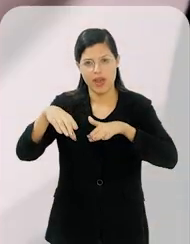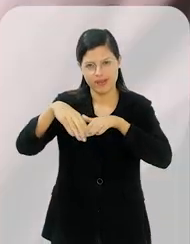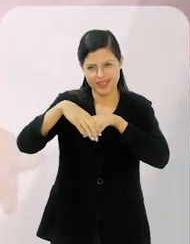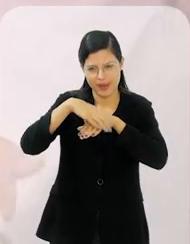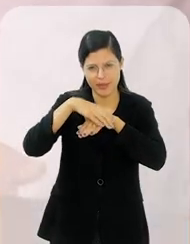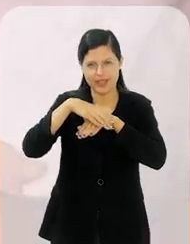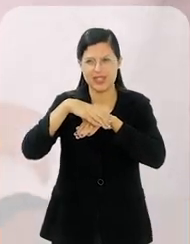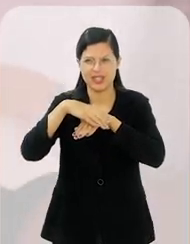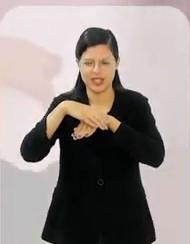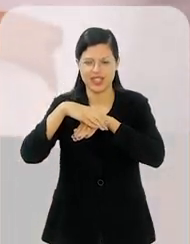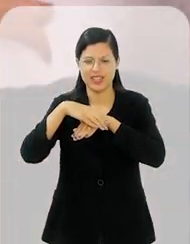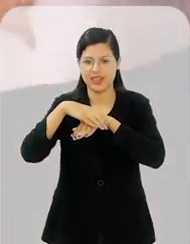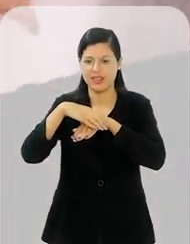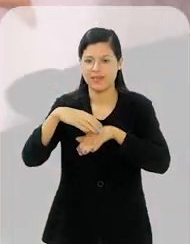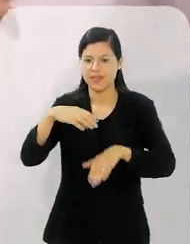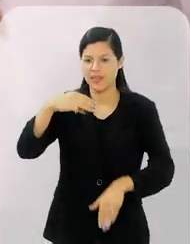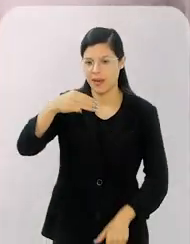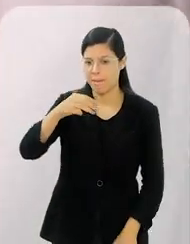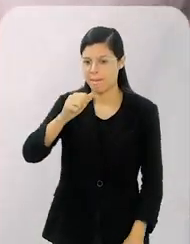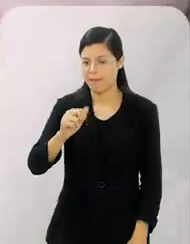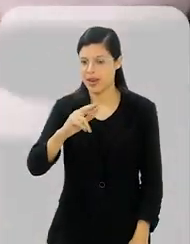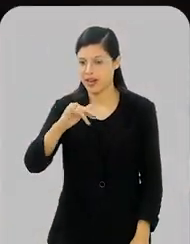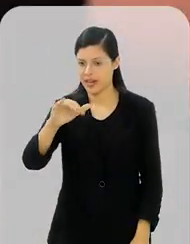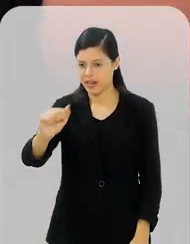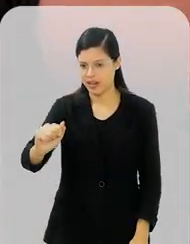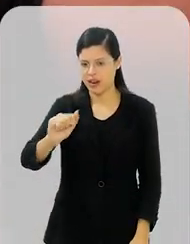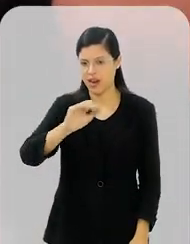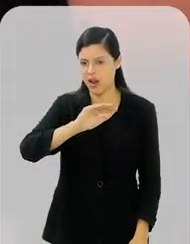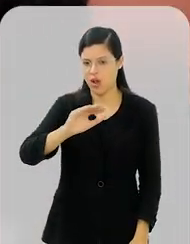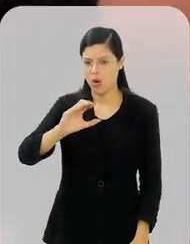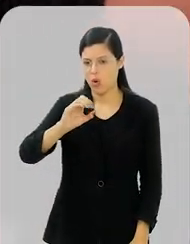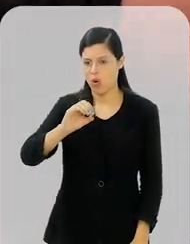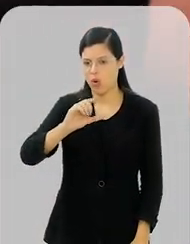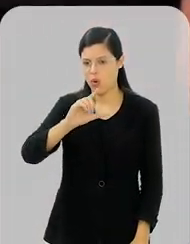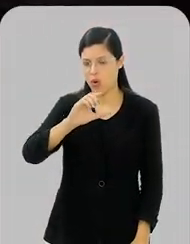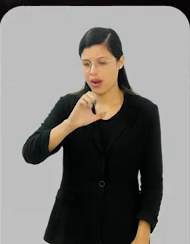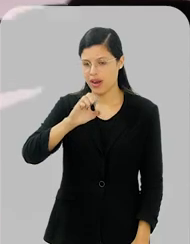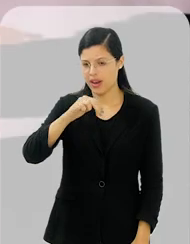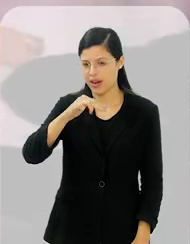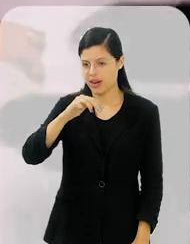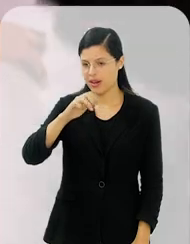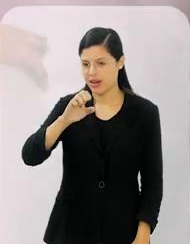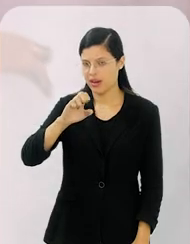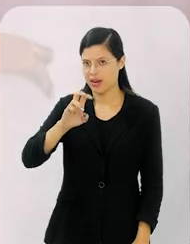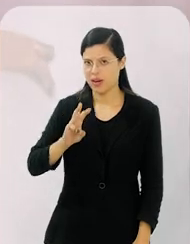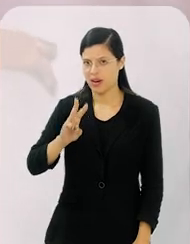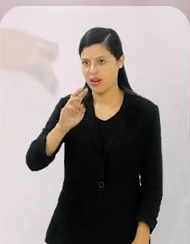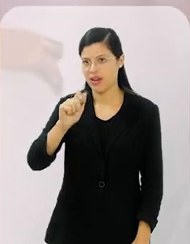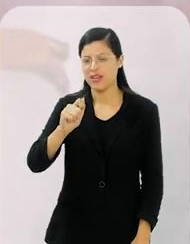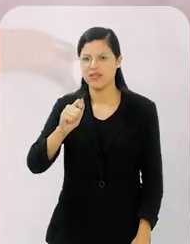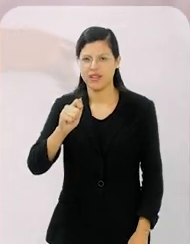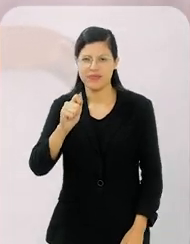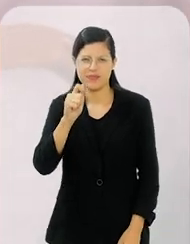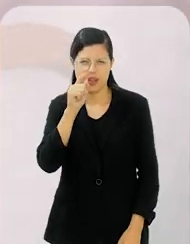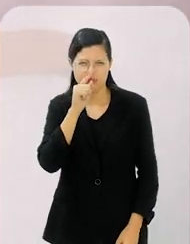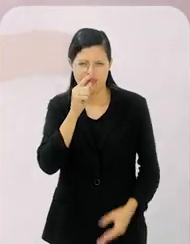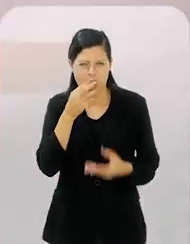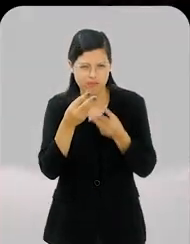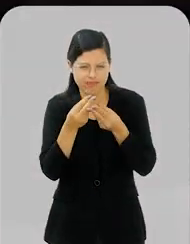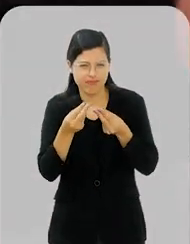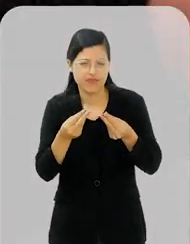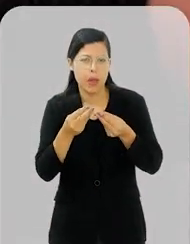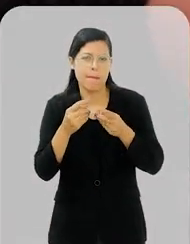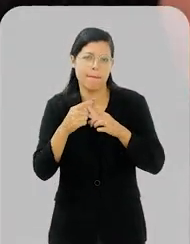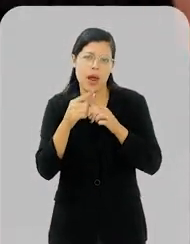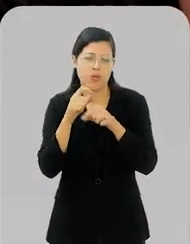da bailarina Maria Oleneva. É uma peça bem fragilizada, mas no momento